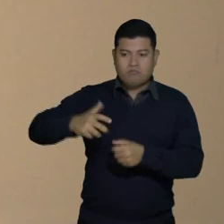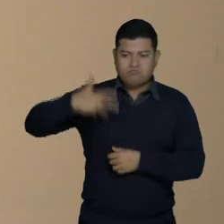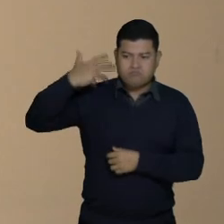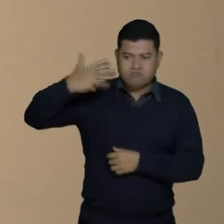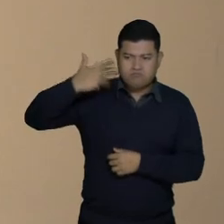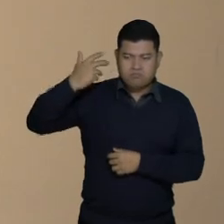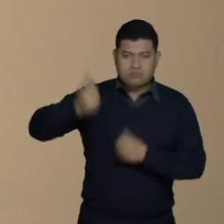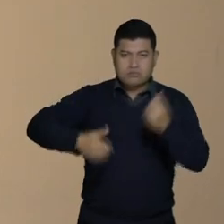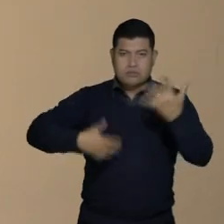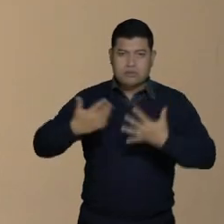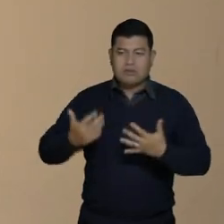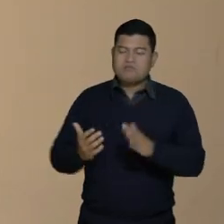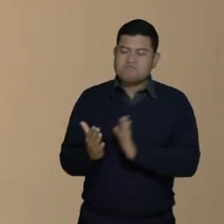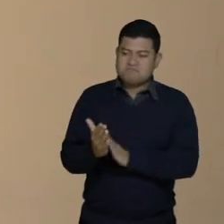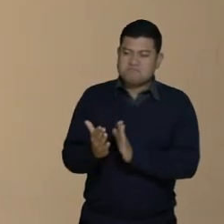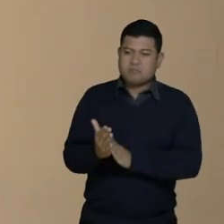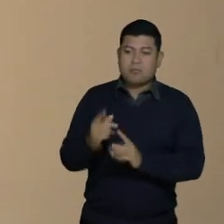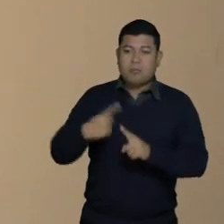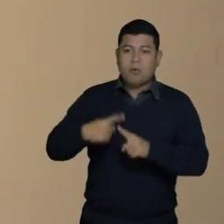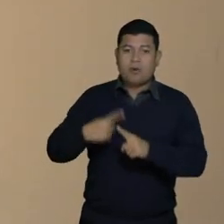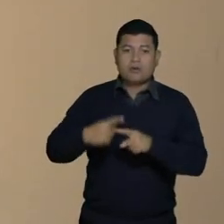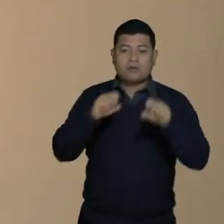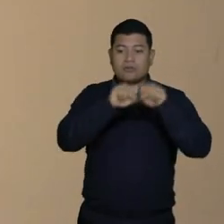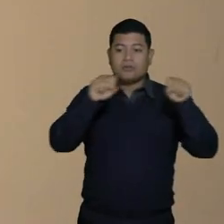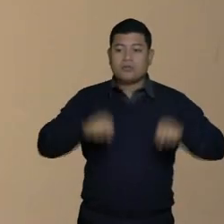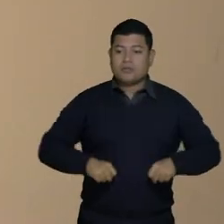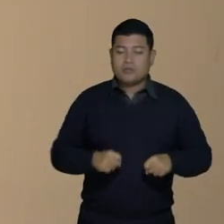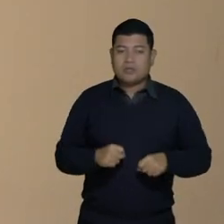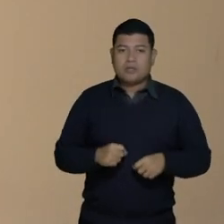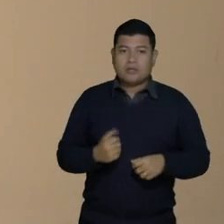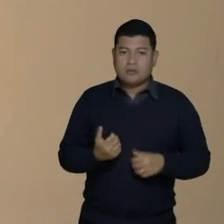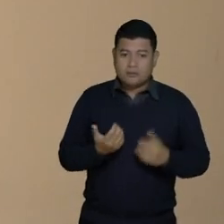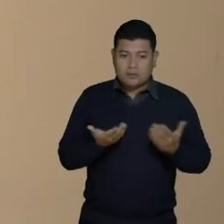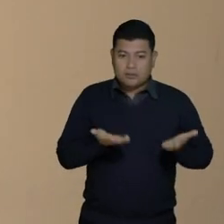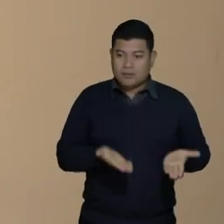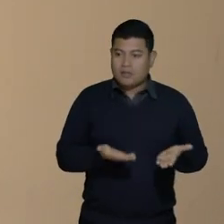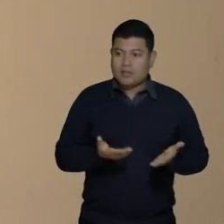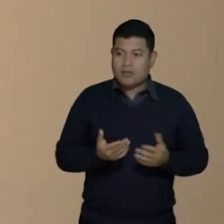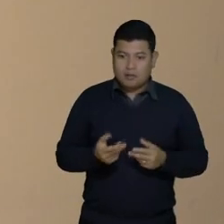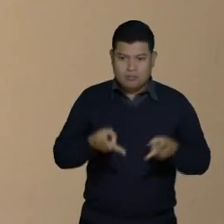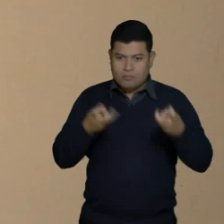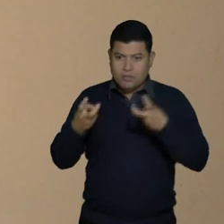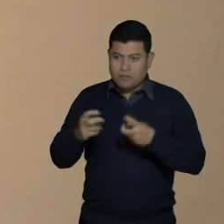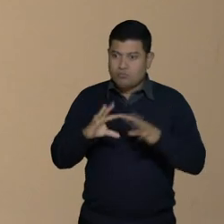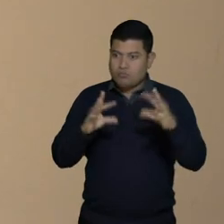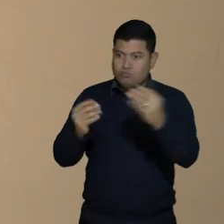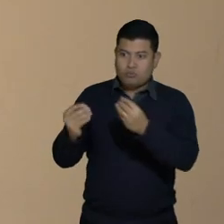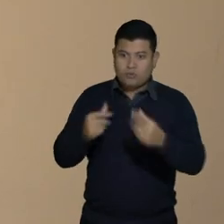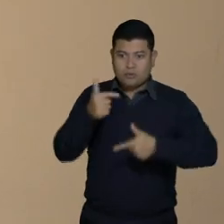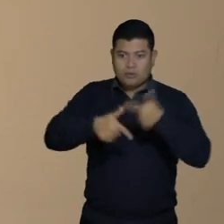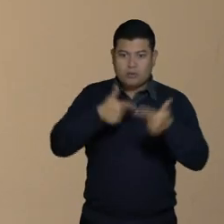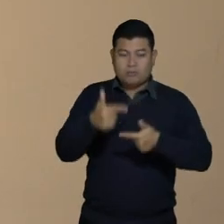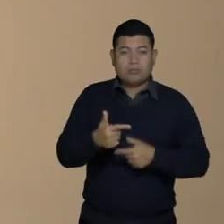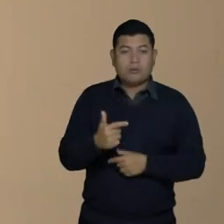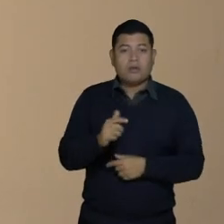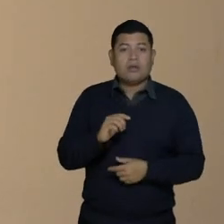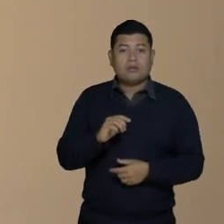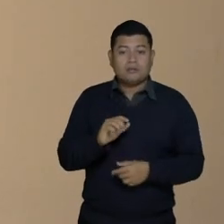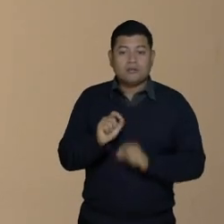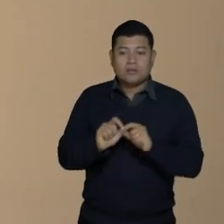rede estadual aqui eu percebo que a maioria é da rede estadual que a gente tem aqui profissionais a rede